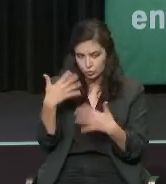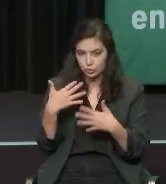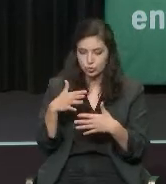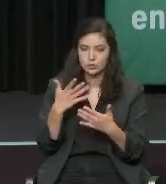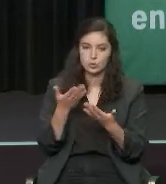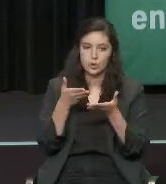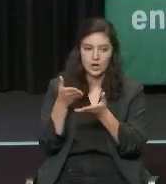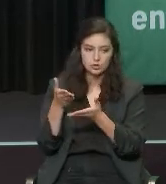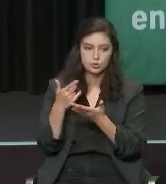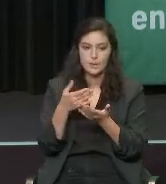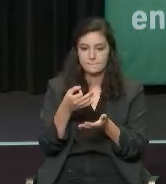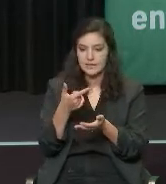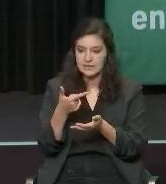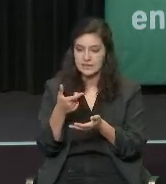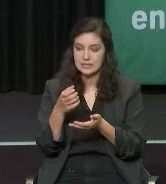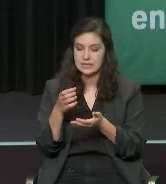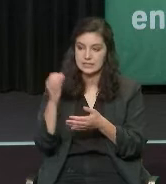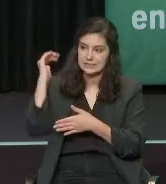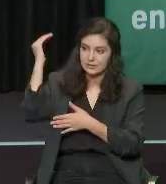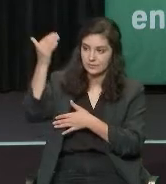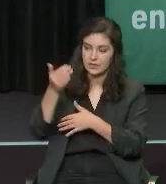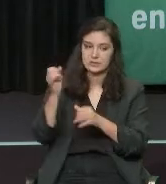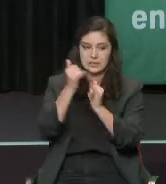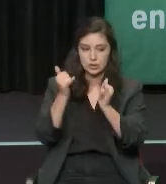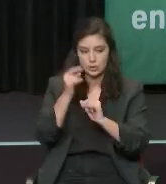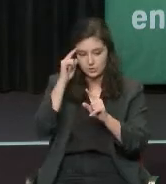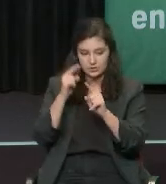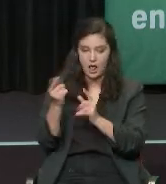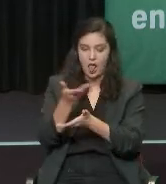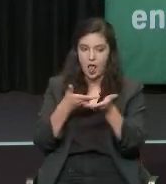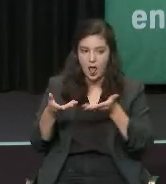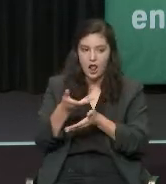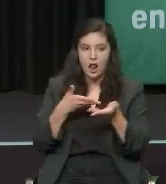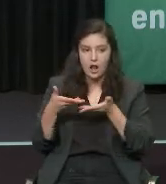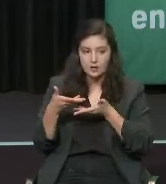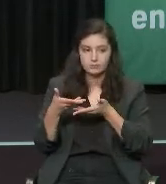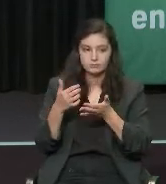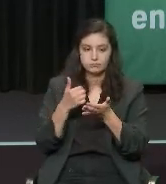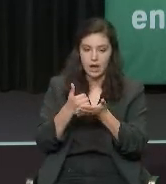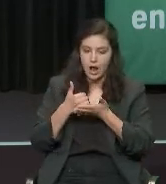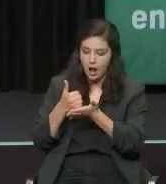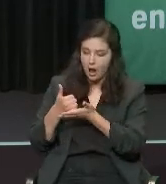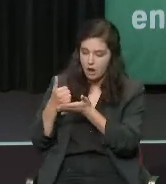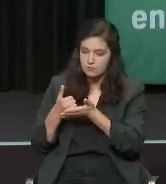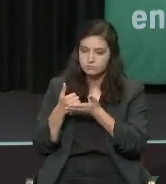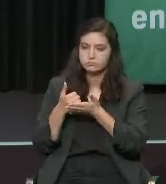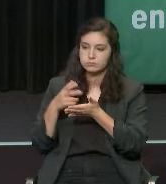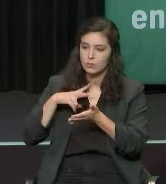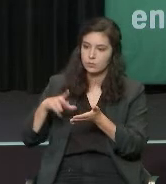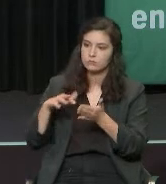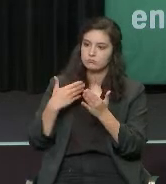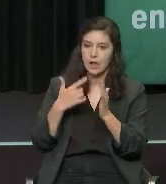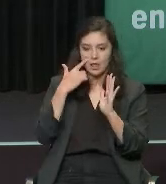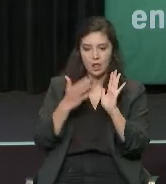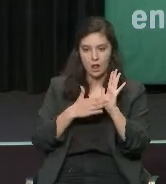ajuda da PT Space internacionais para tentar encontrar parcerias que nos apoiem a ter Portugal no mapa